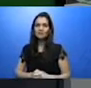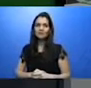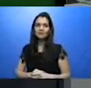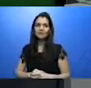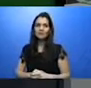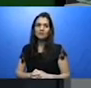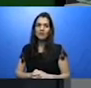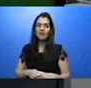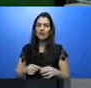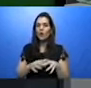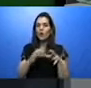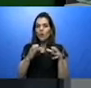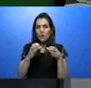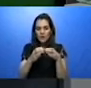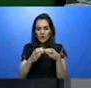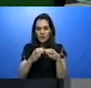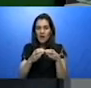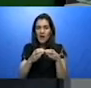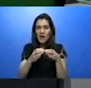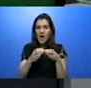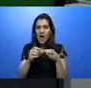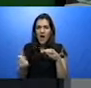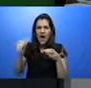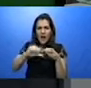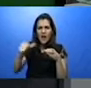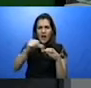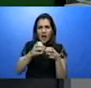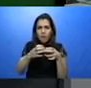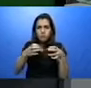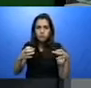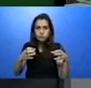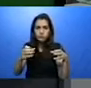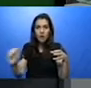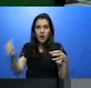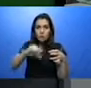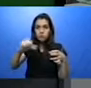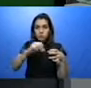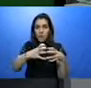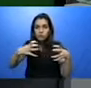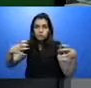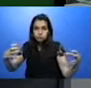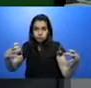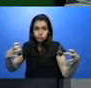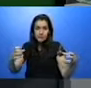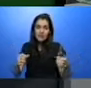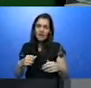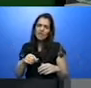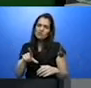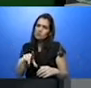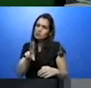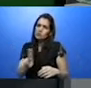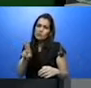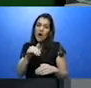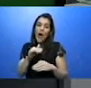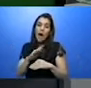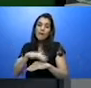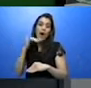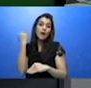outra maior, que está dentro da outra maior, e qual nós utilizamos? Aquela que é importante para nós no